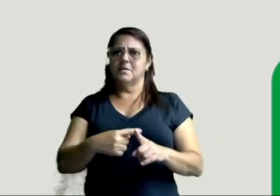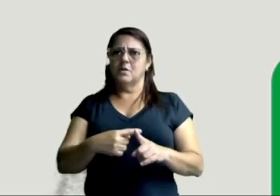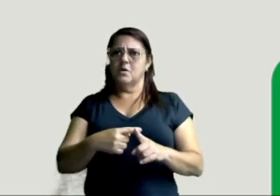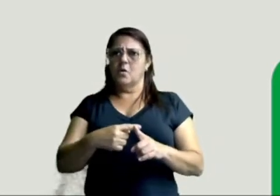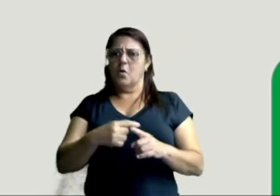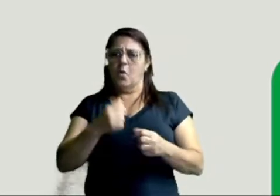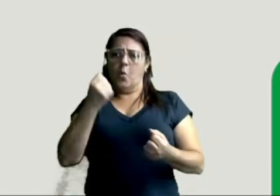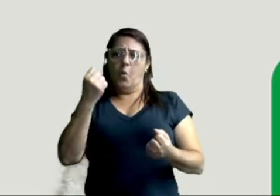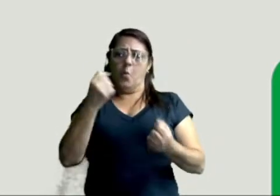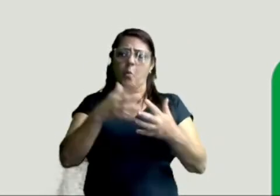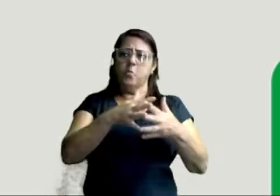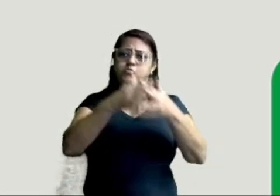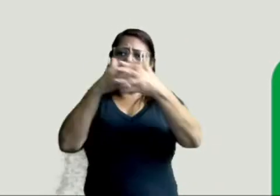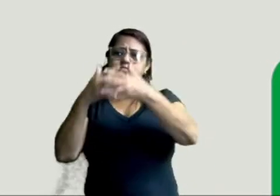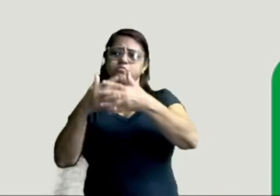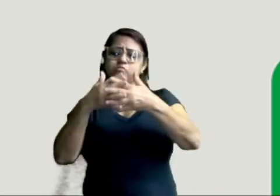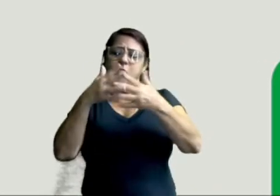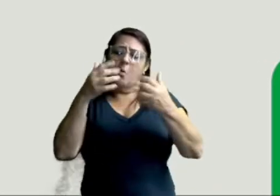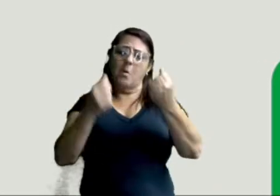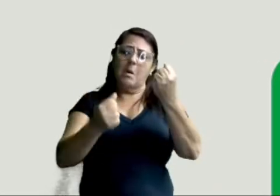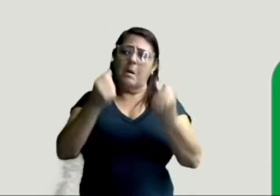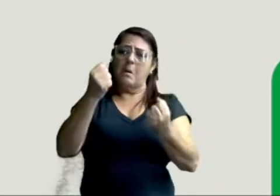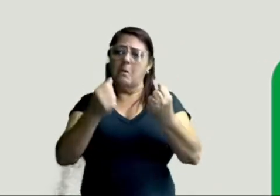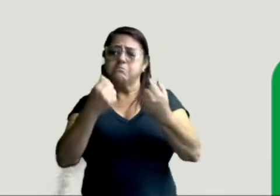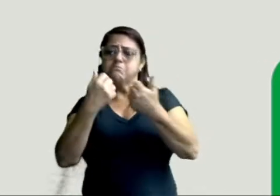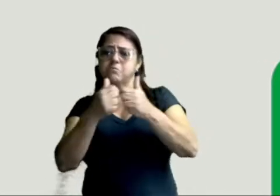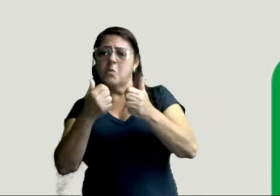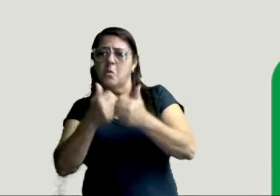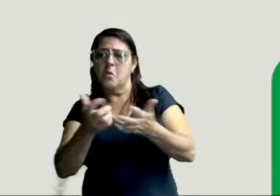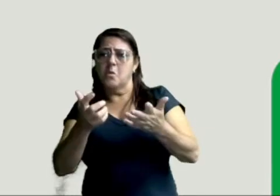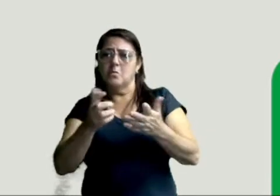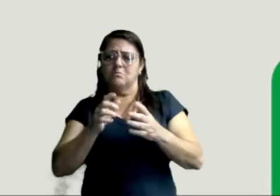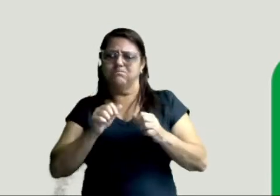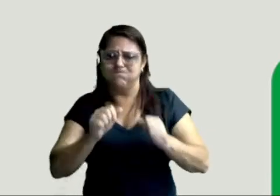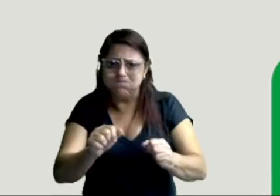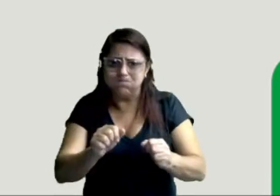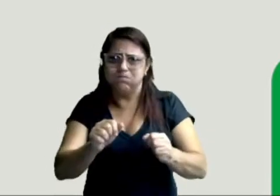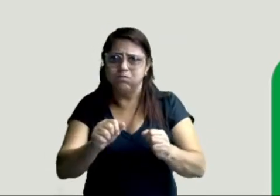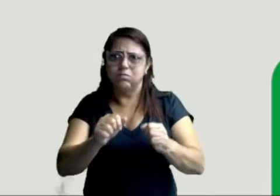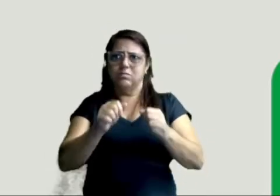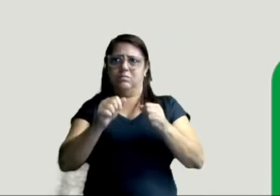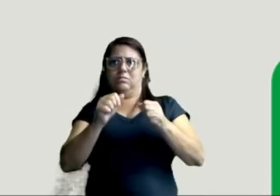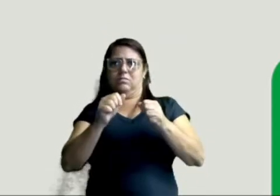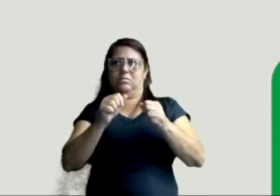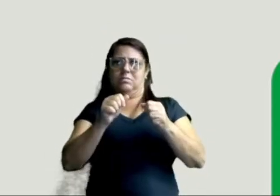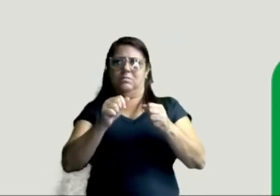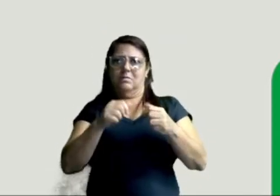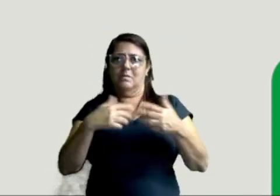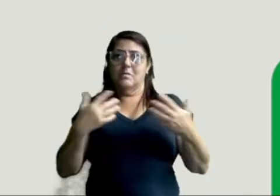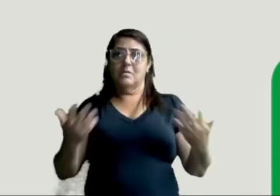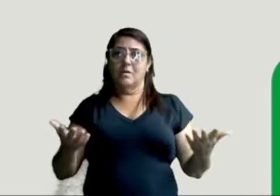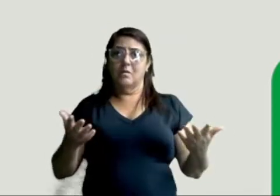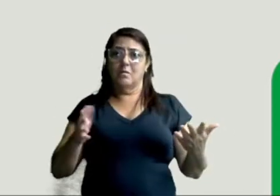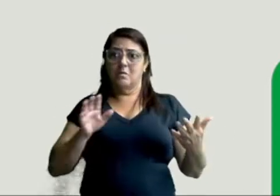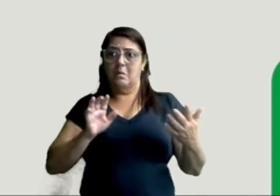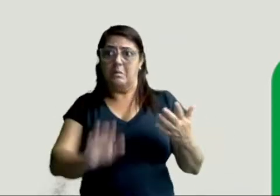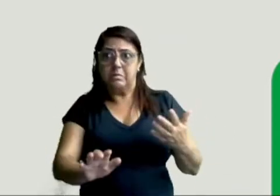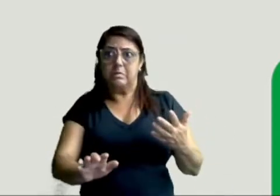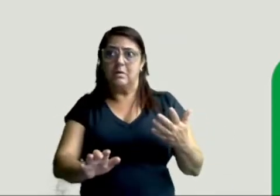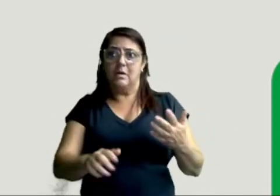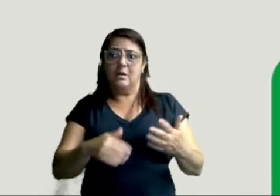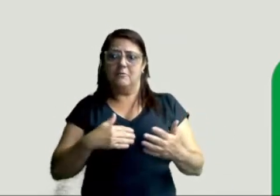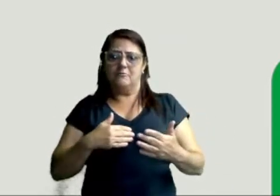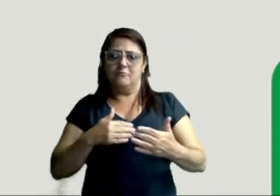ônibus freia ou acelera, somos empurrados ou para frente ou para trás? Boa pergunta, professor.